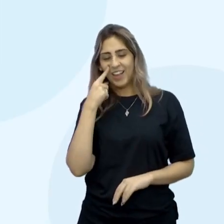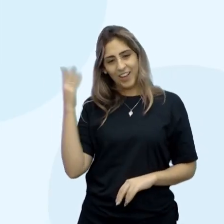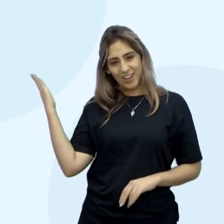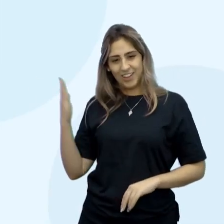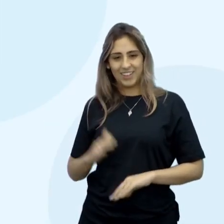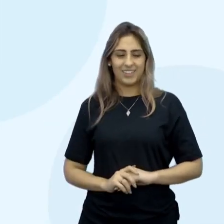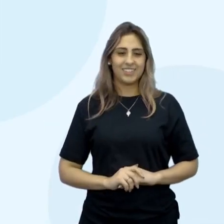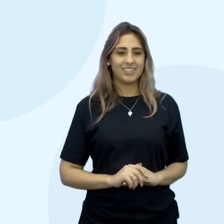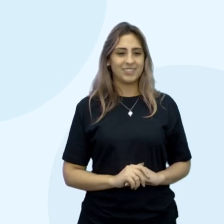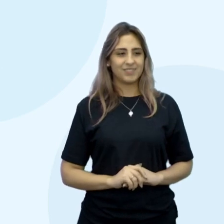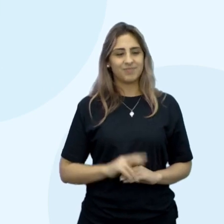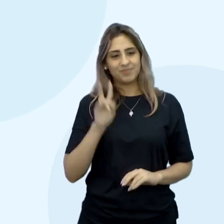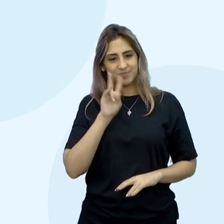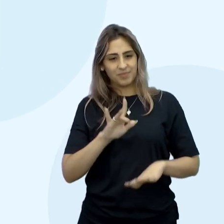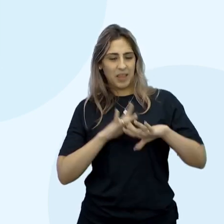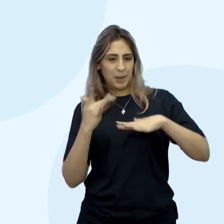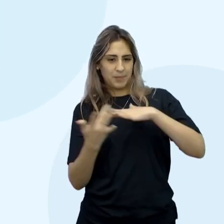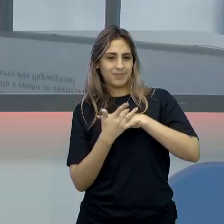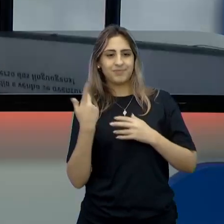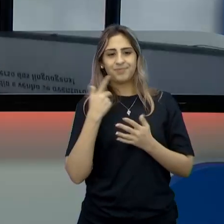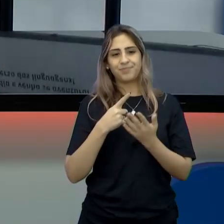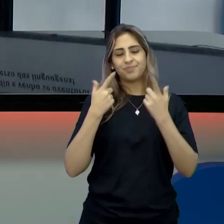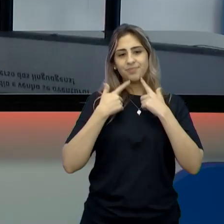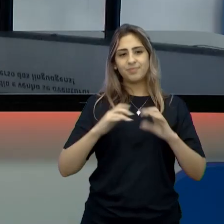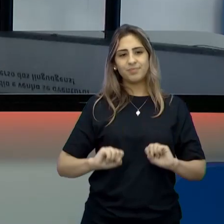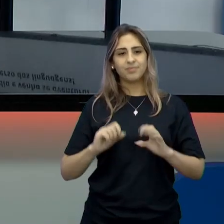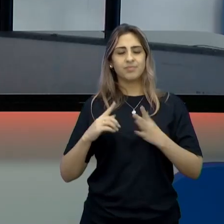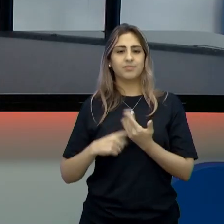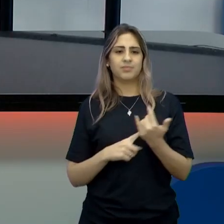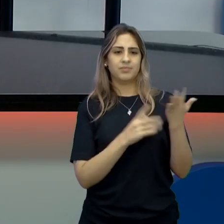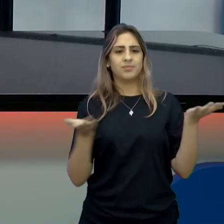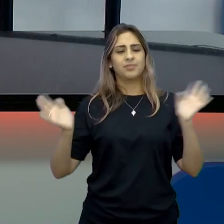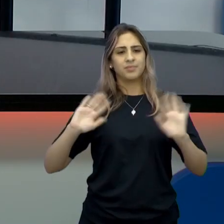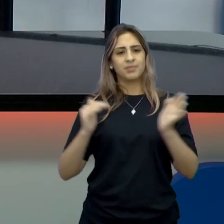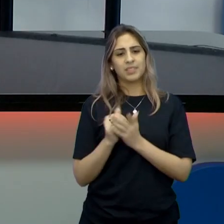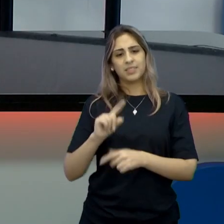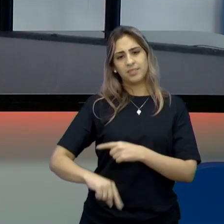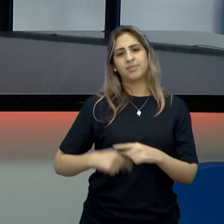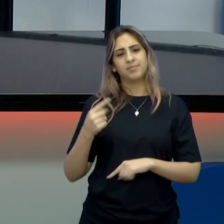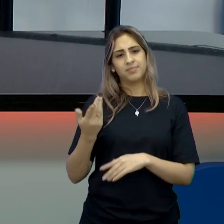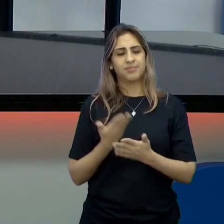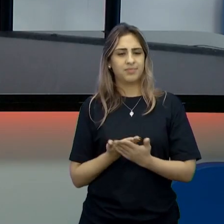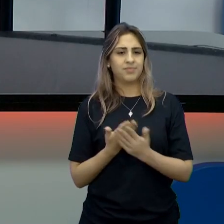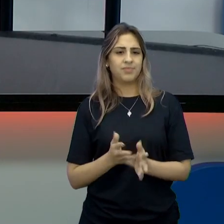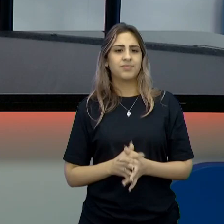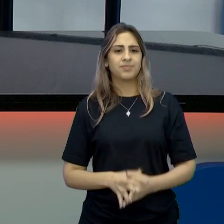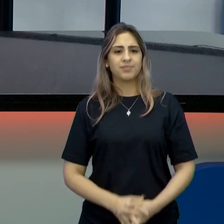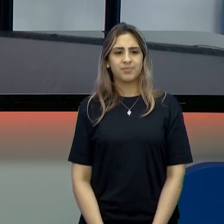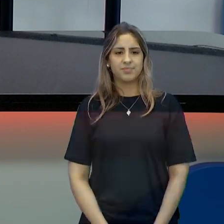na mídia, linguagens e suas tecnologias. Tchau, pessoal. Tchau, tchau. Até a próxima aula.